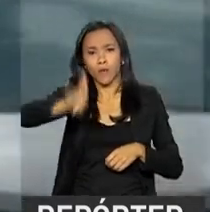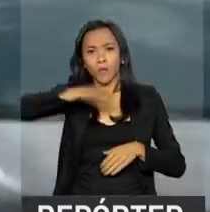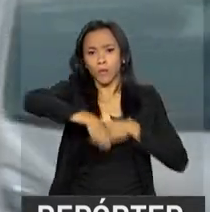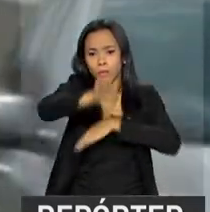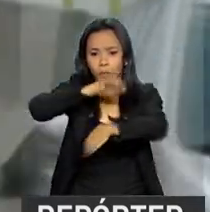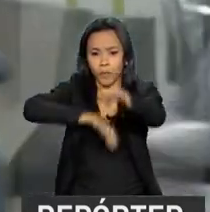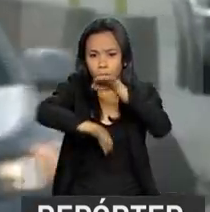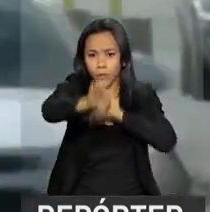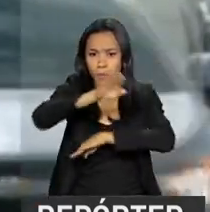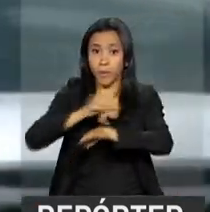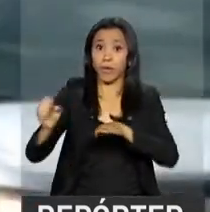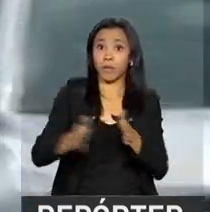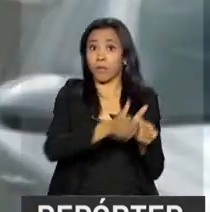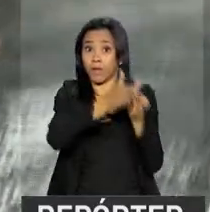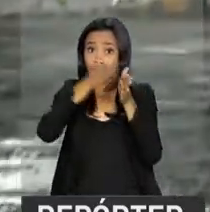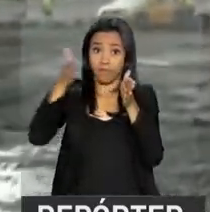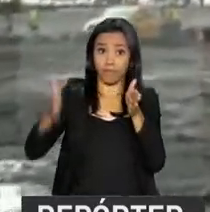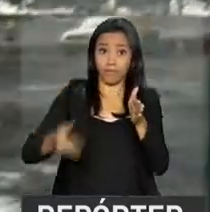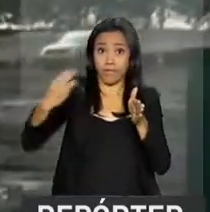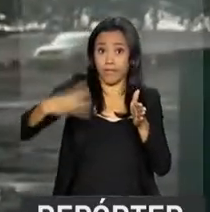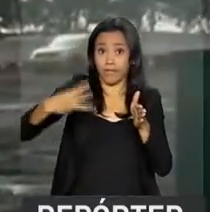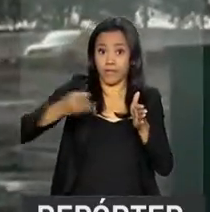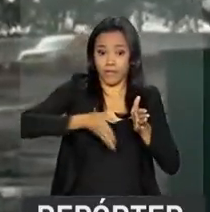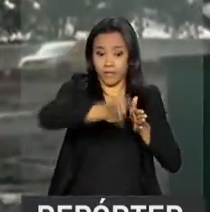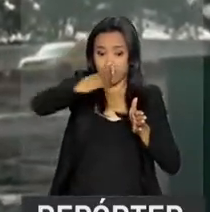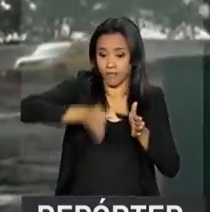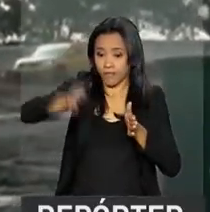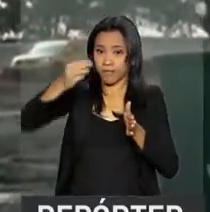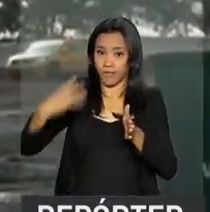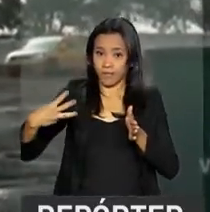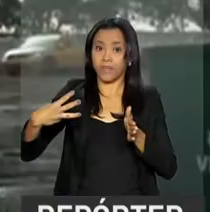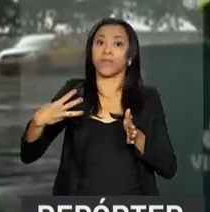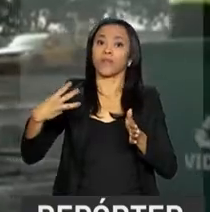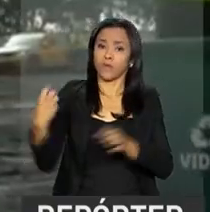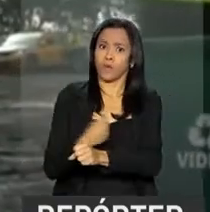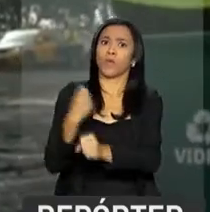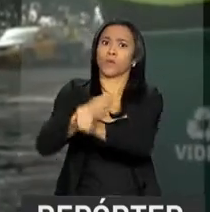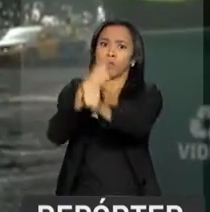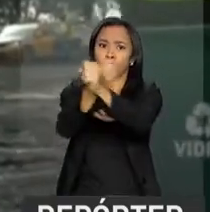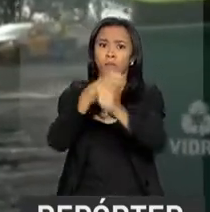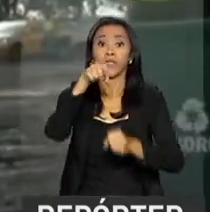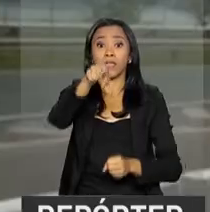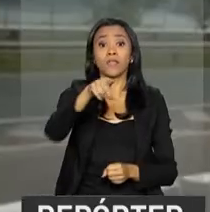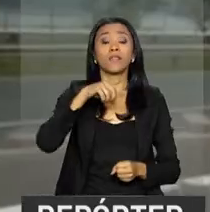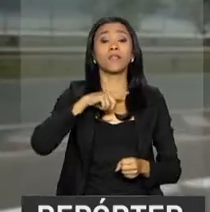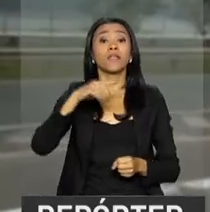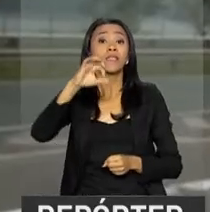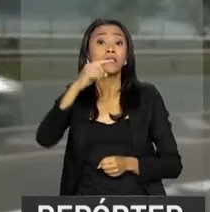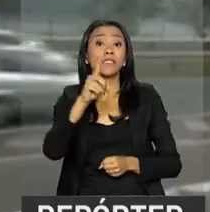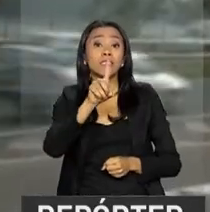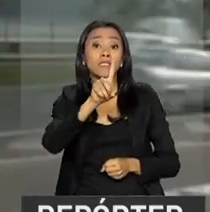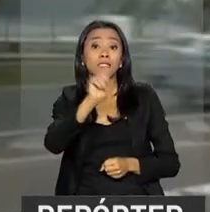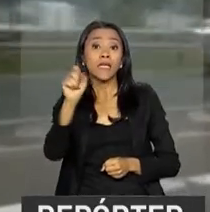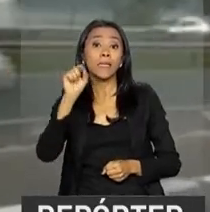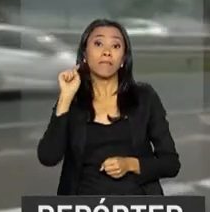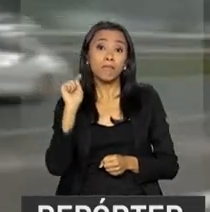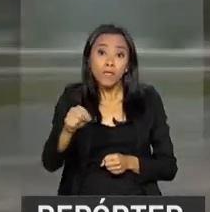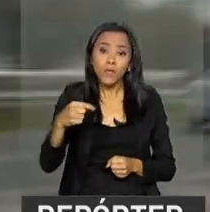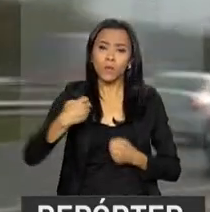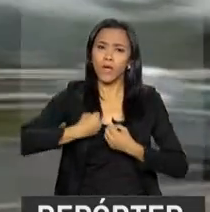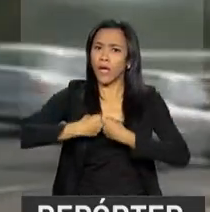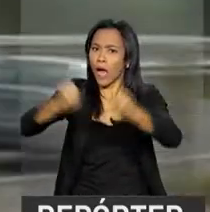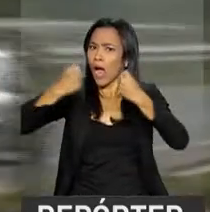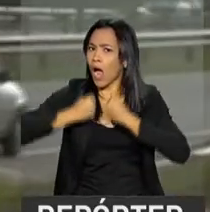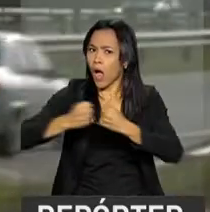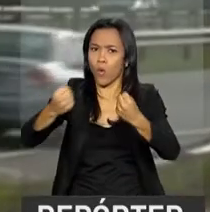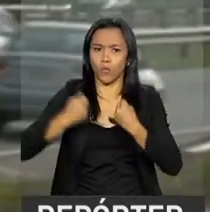uma terceira faixa começa a ser construída na região. Com as obras, o trecho, que recebe cerca de 100 mil veículos todos os